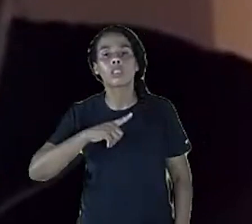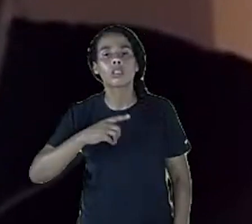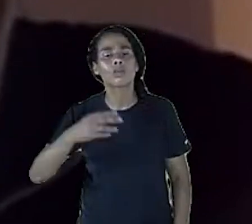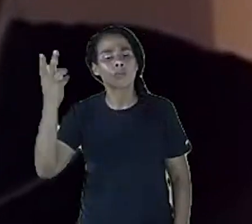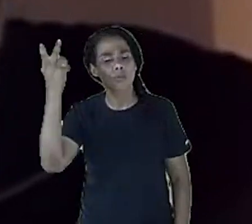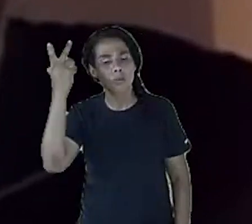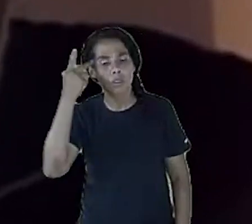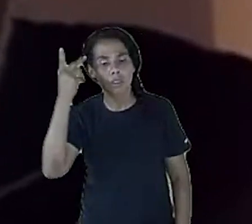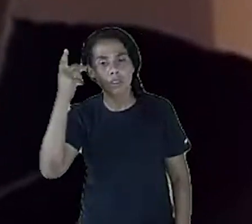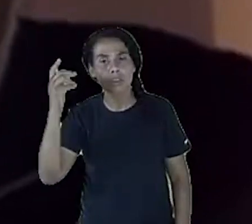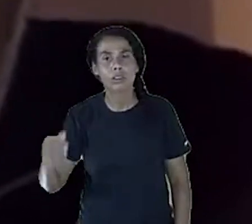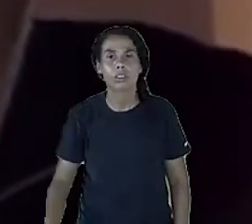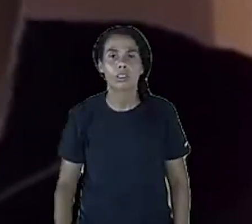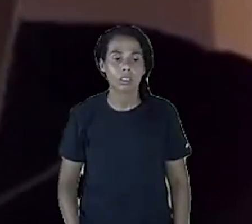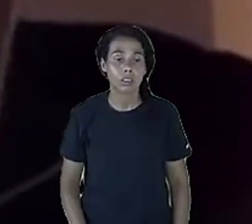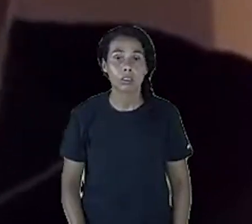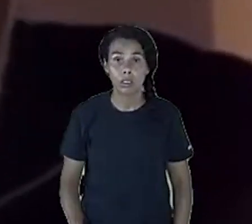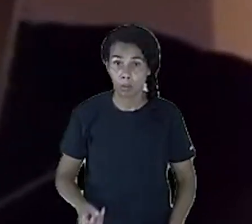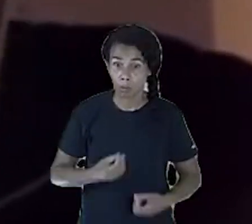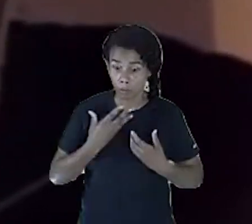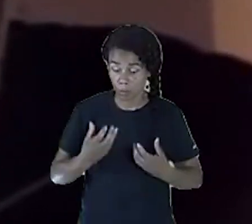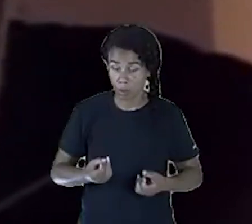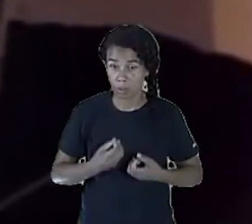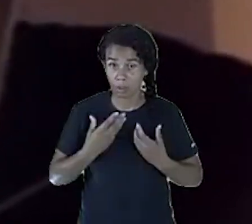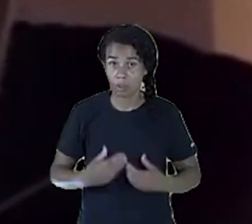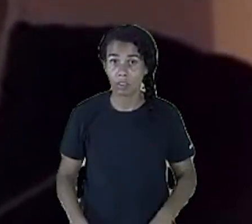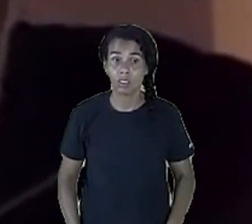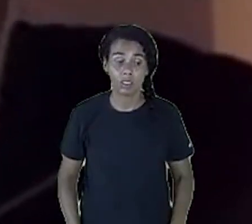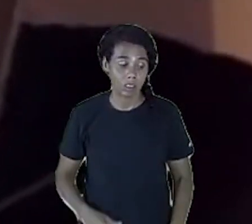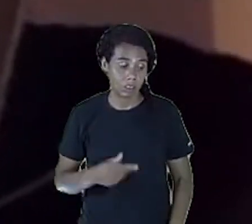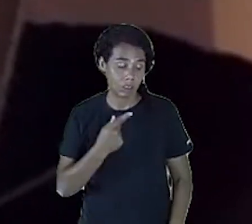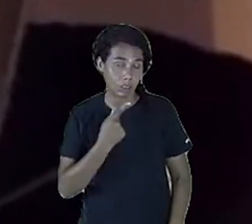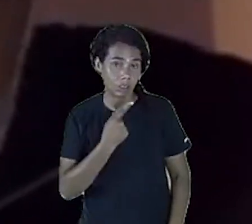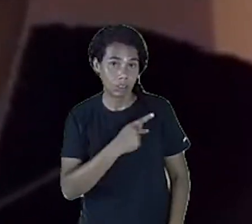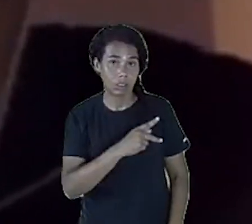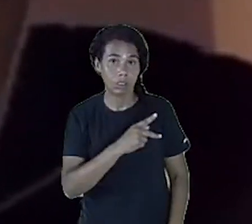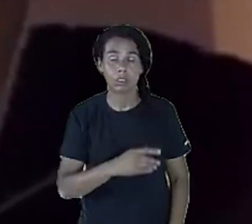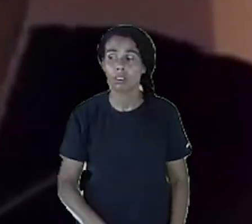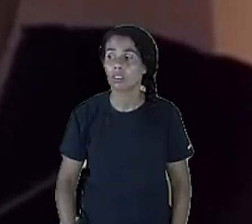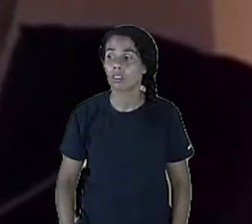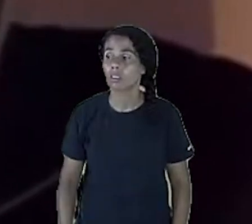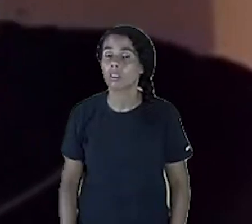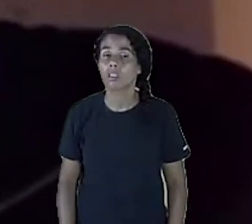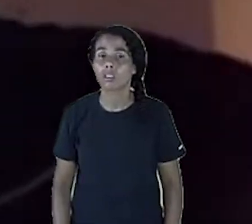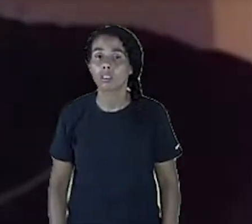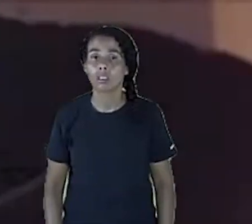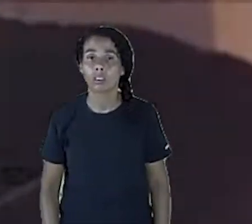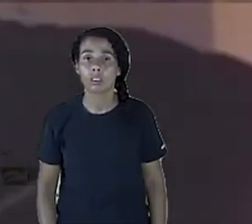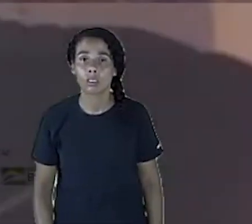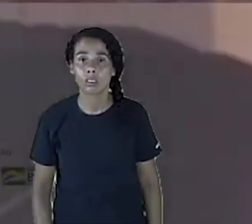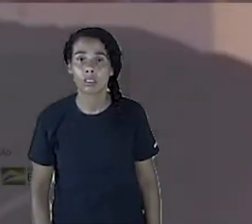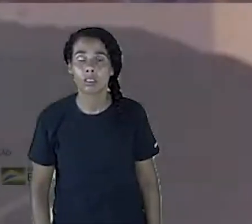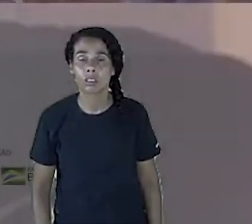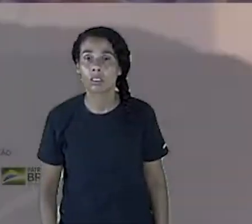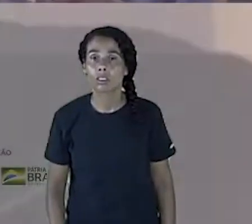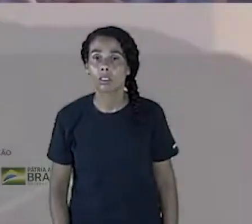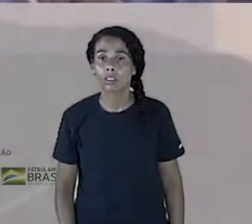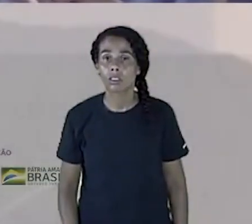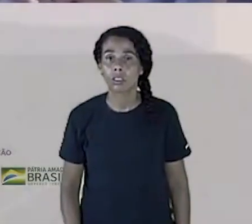minha poética, Bené, você então você é um cultor dessa